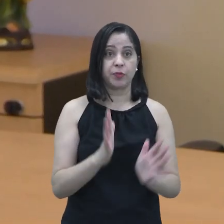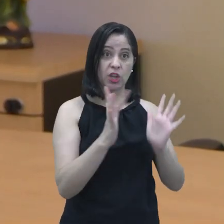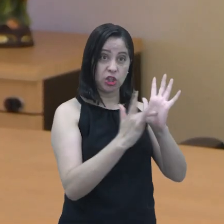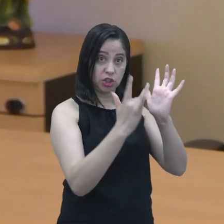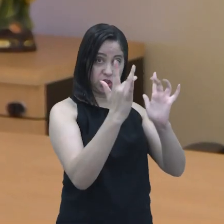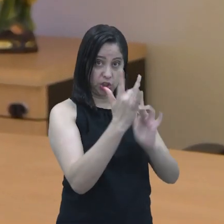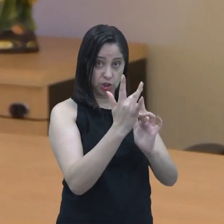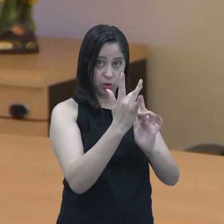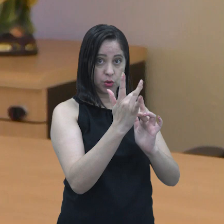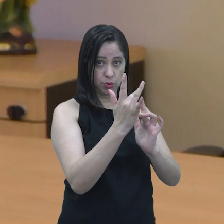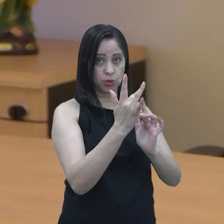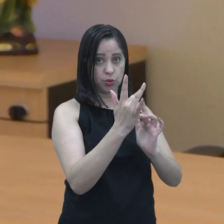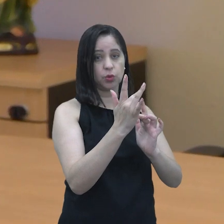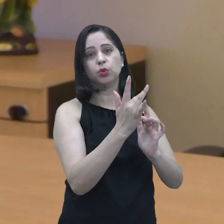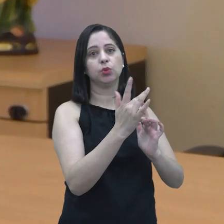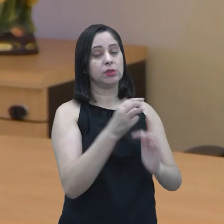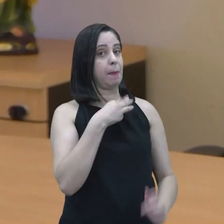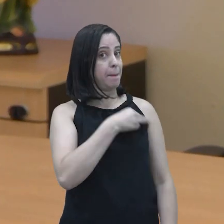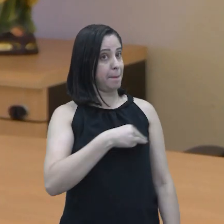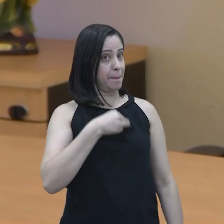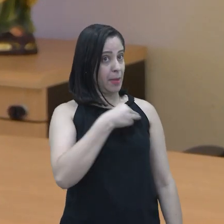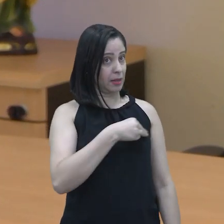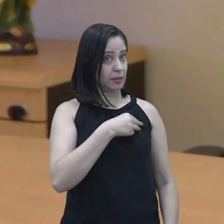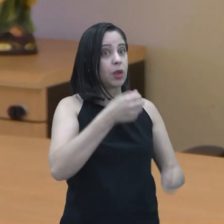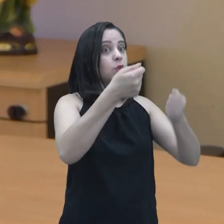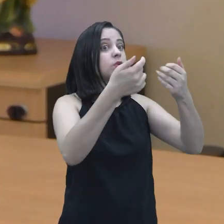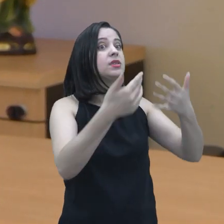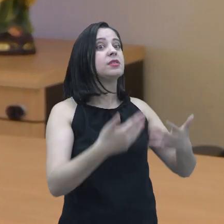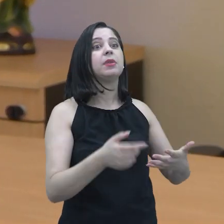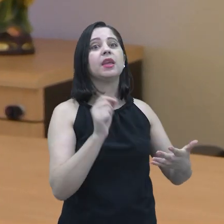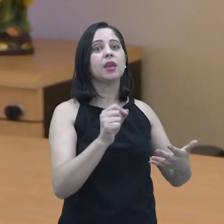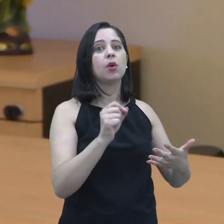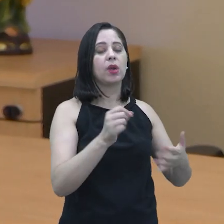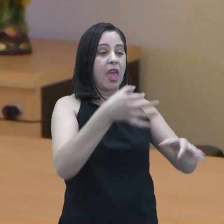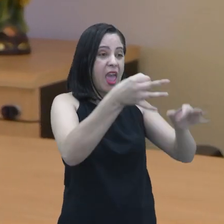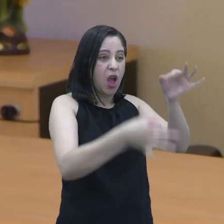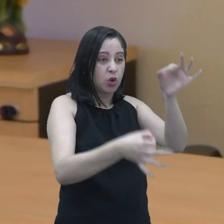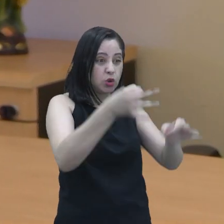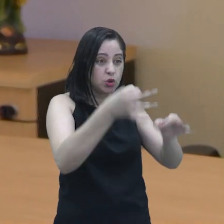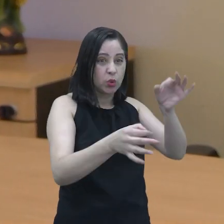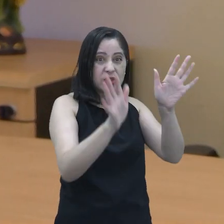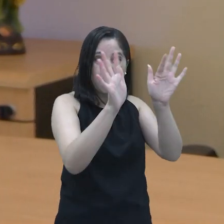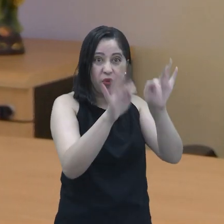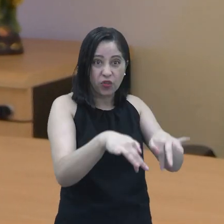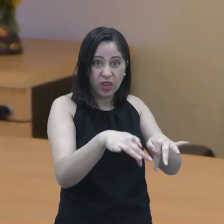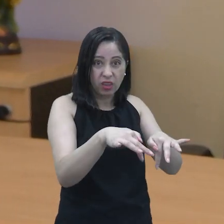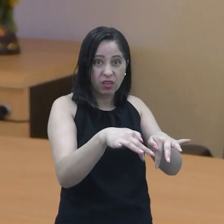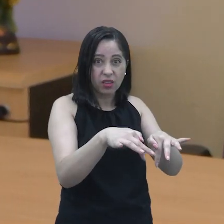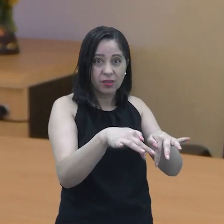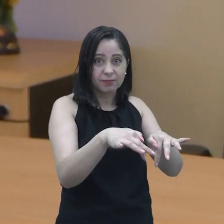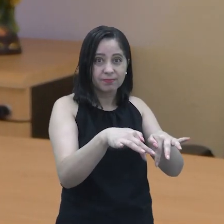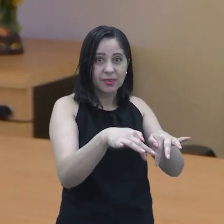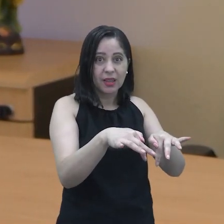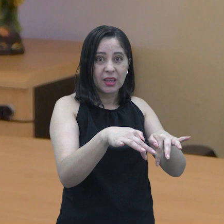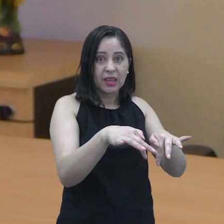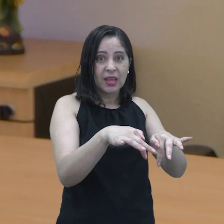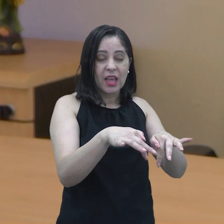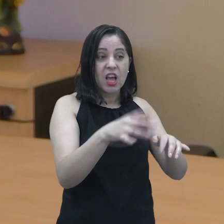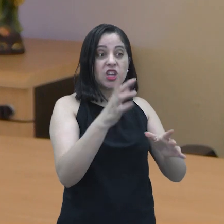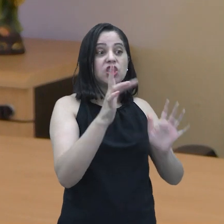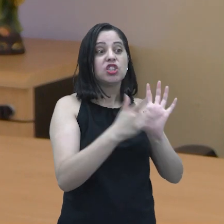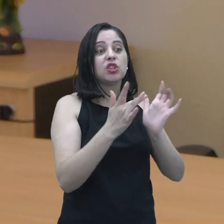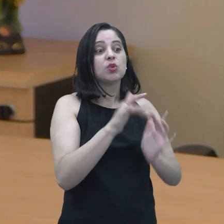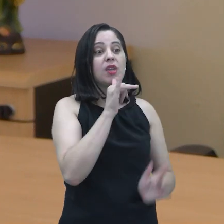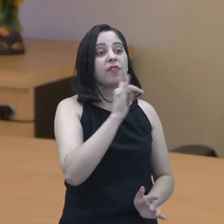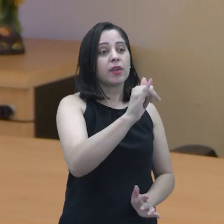no Evangelho, lá no Evangelho de São Mateus, quando fala do julgamento final do mundo, uma das coisas